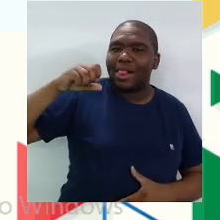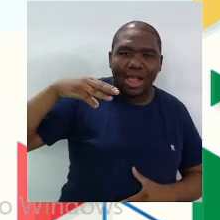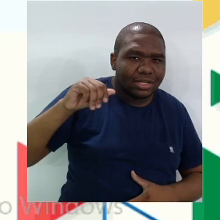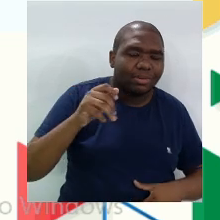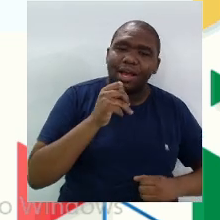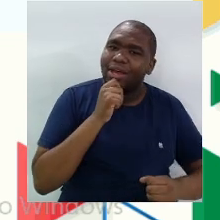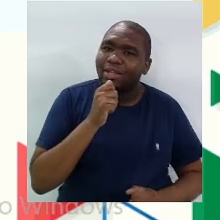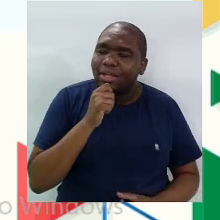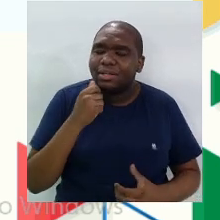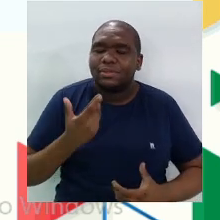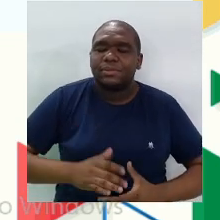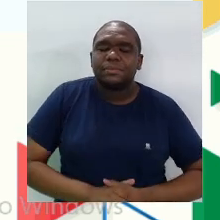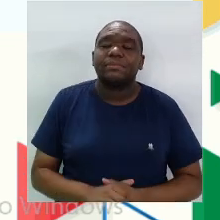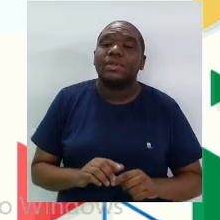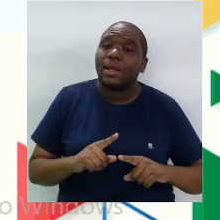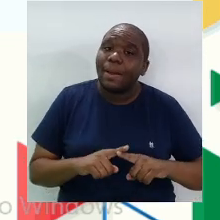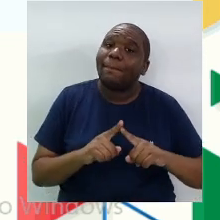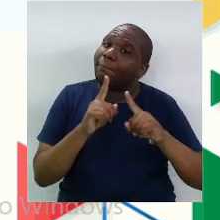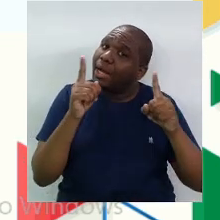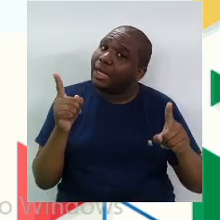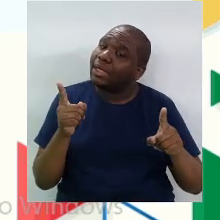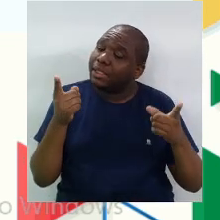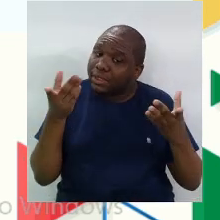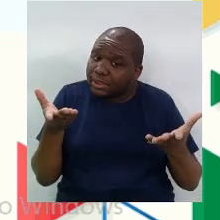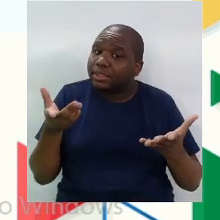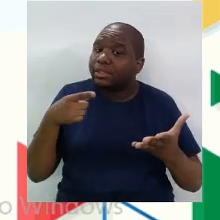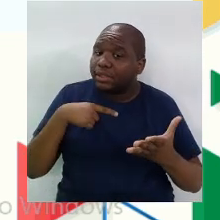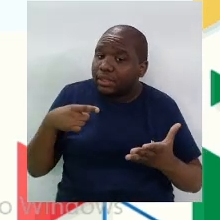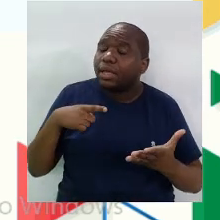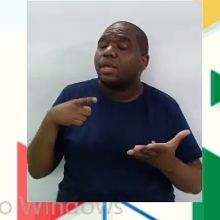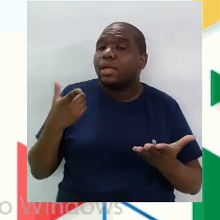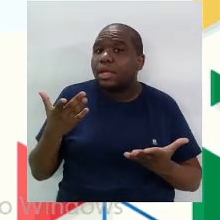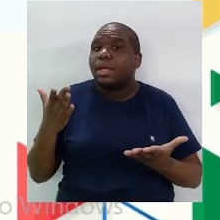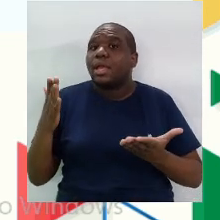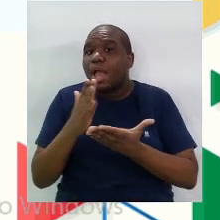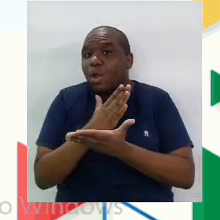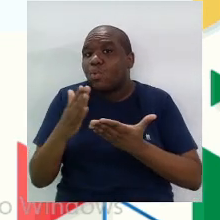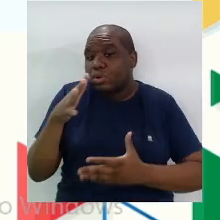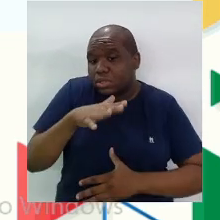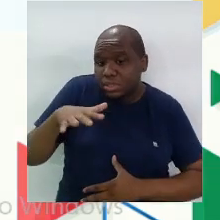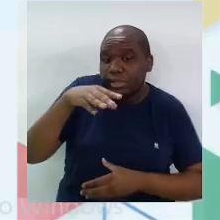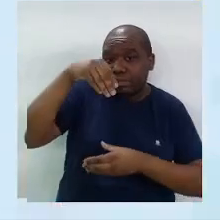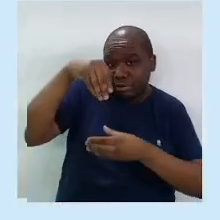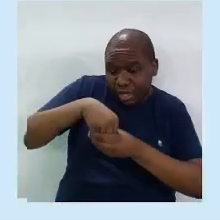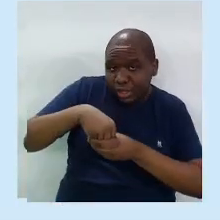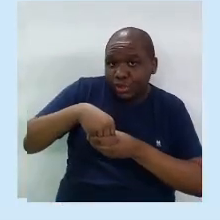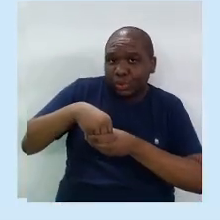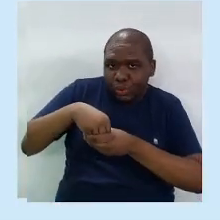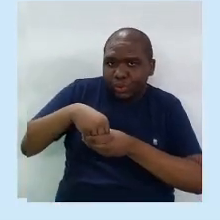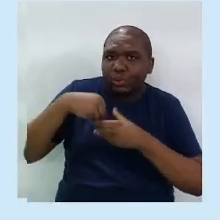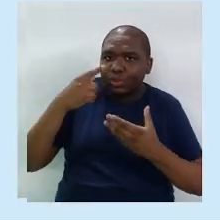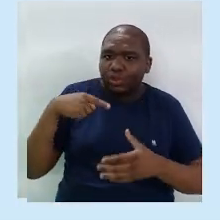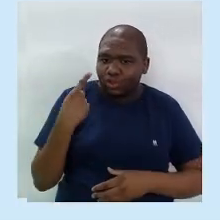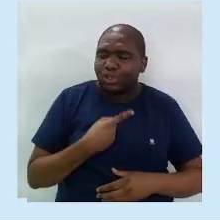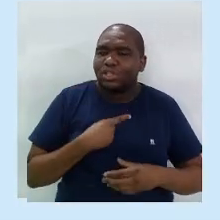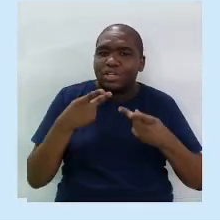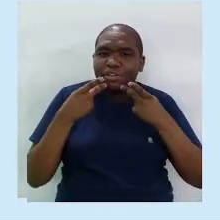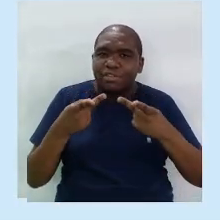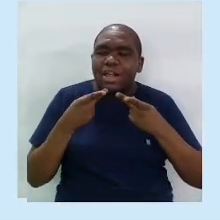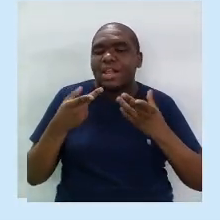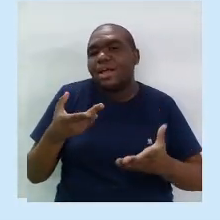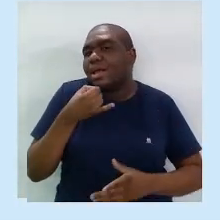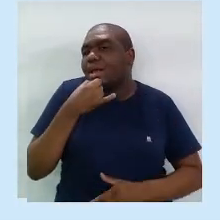são procariontes, mas sim restritos à região do núcleo, quando se fala